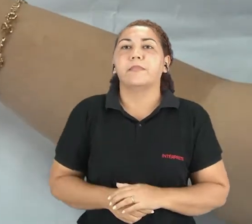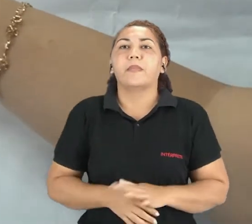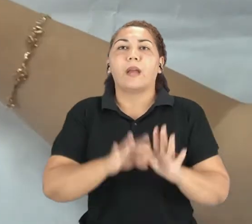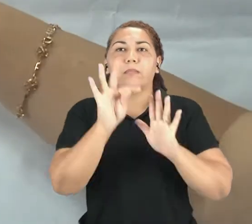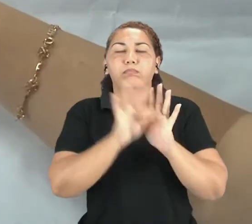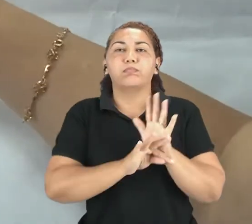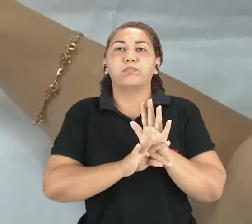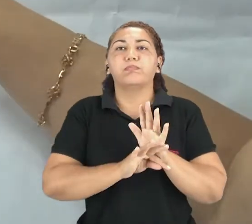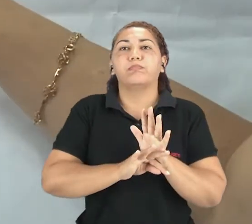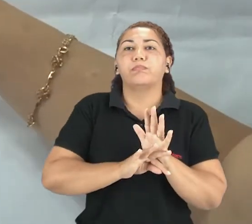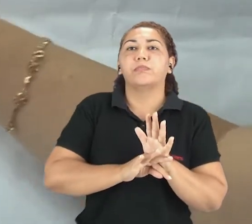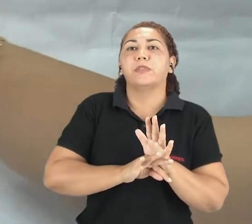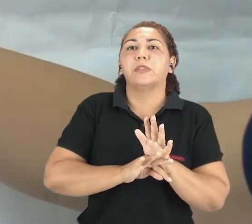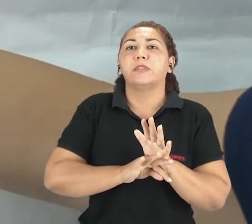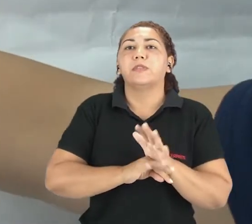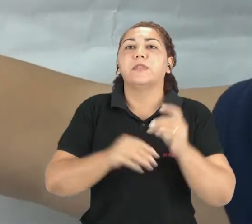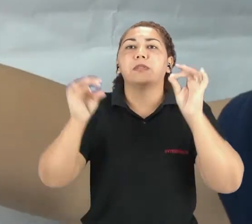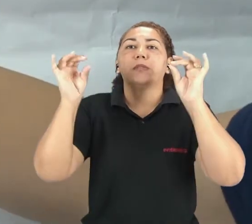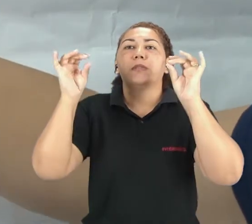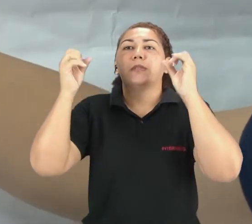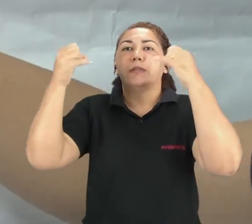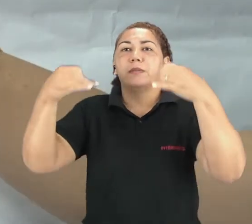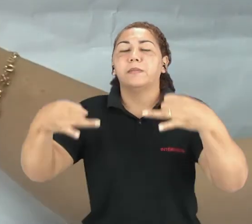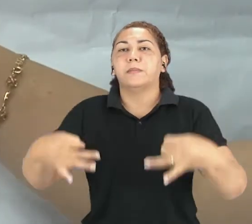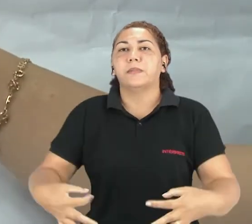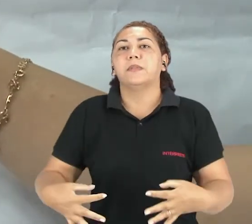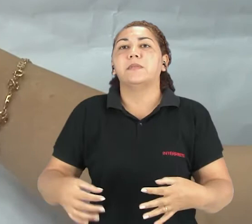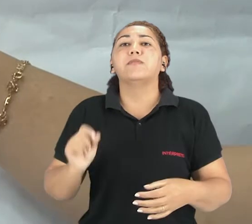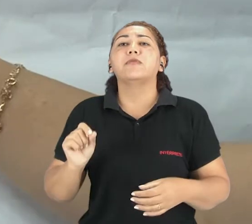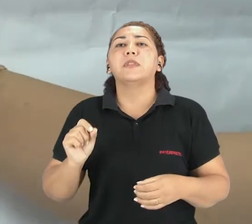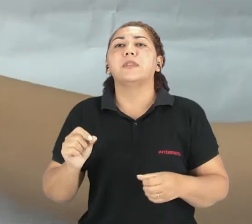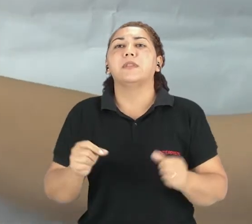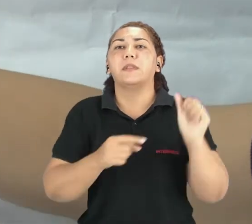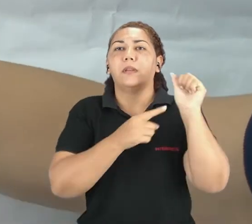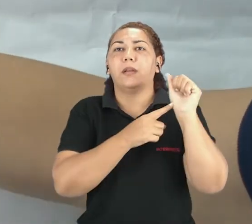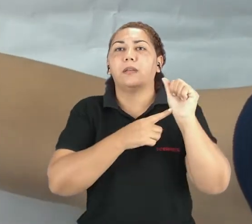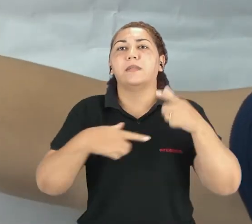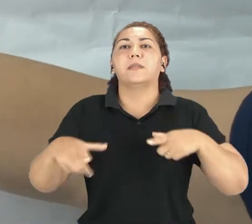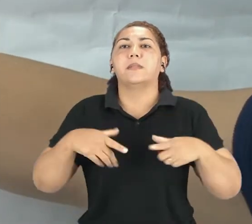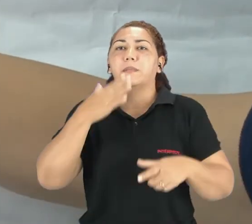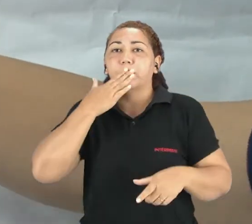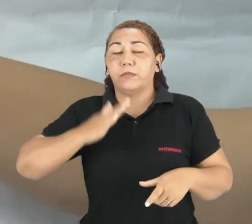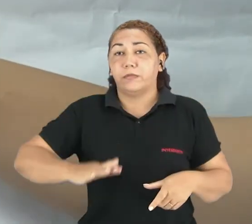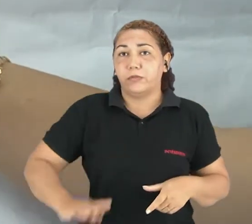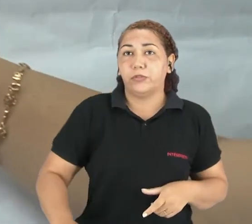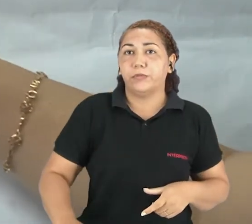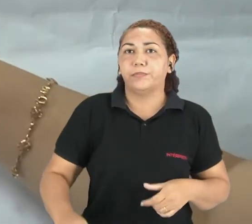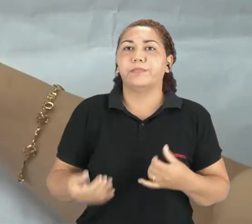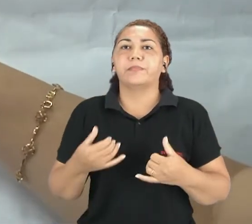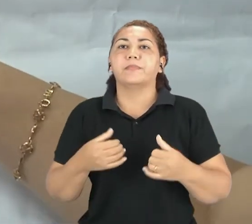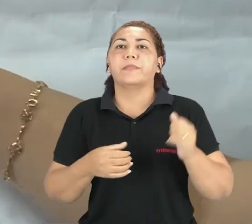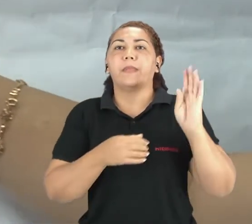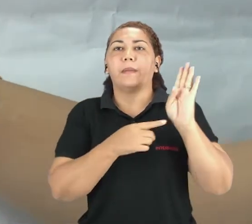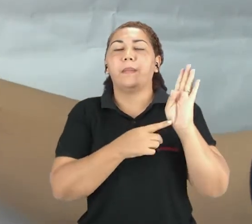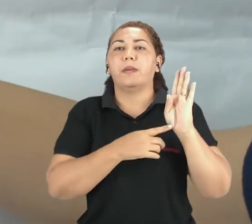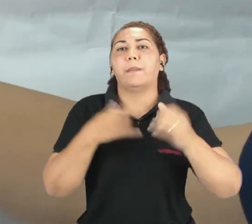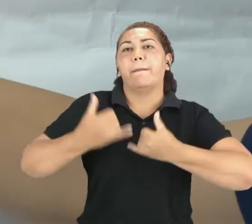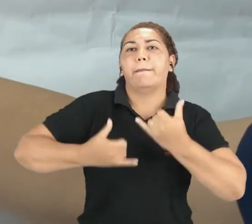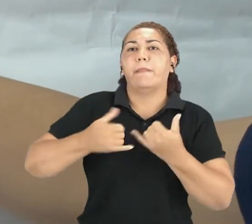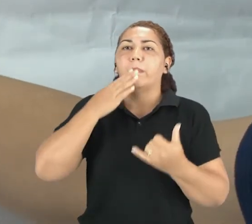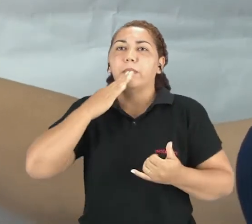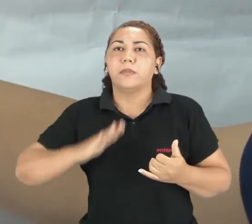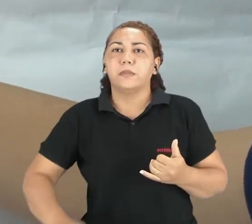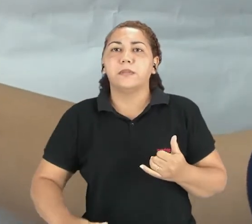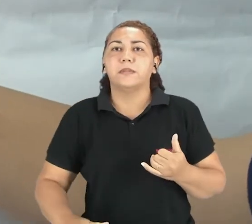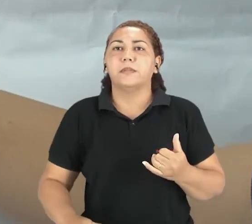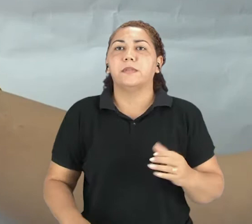texto acima, ele trata de, ó, letra A, trabalho infantil, B, brincadeiras de criança,